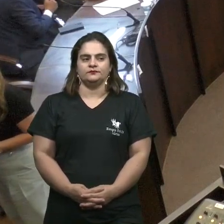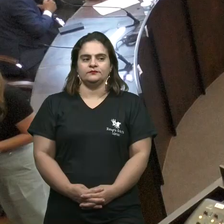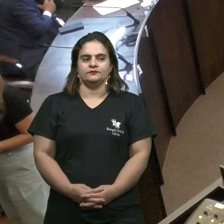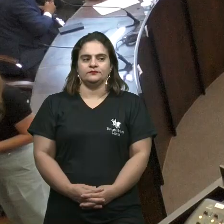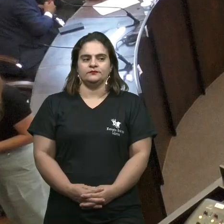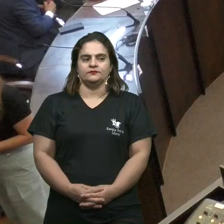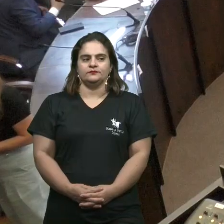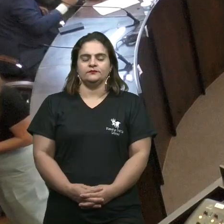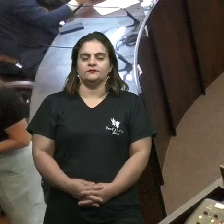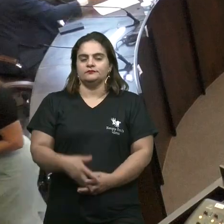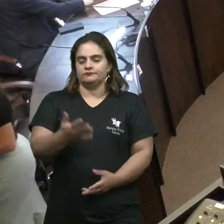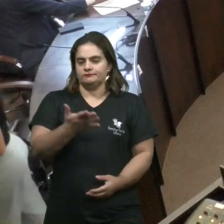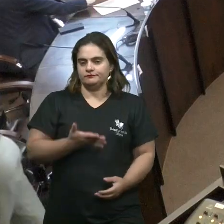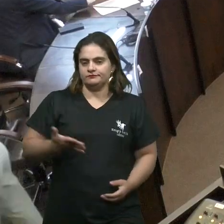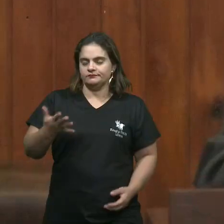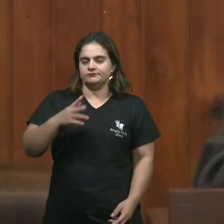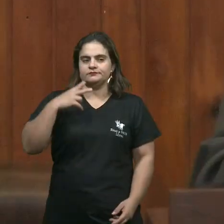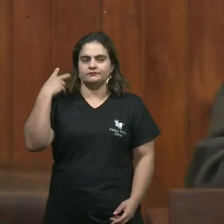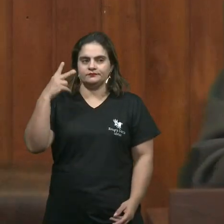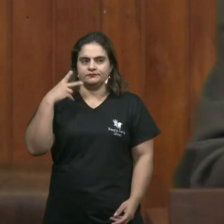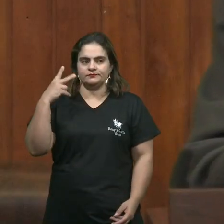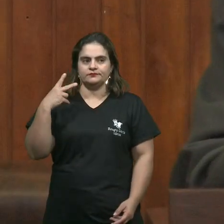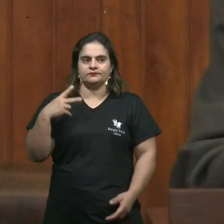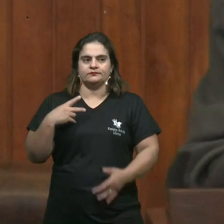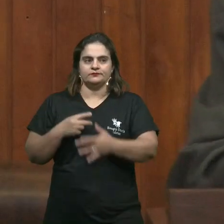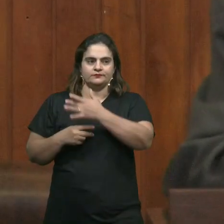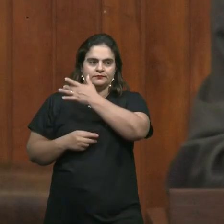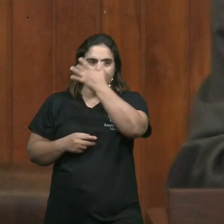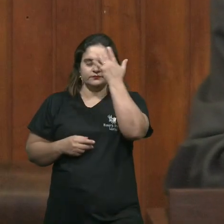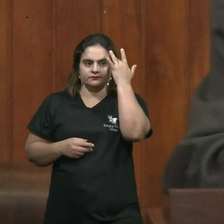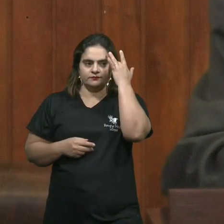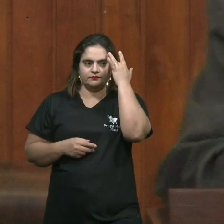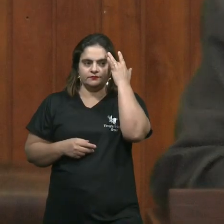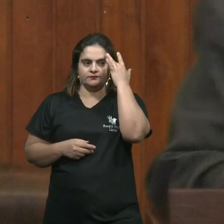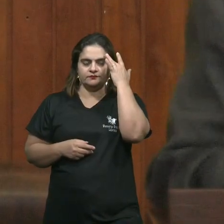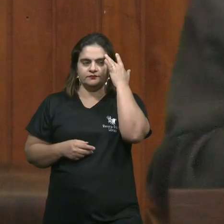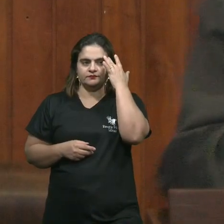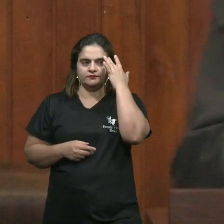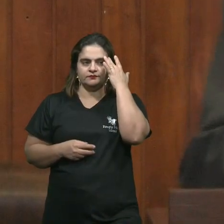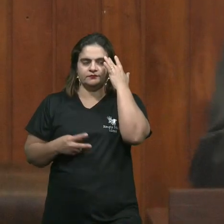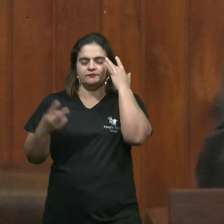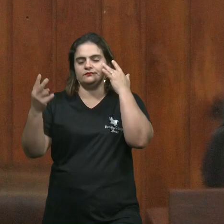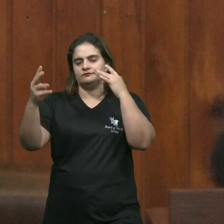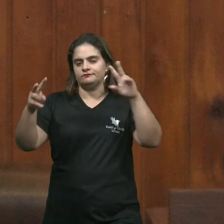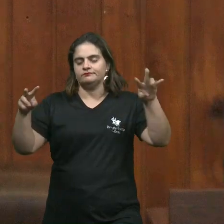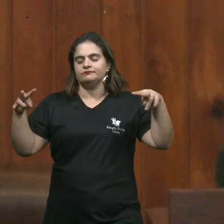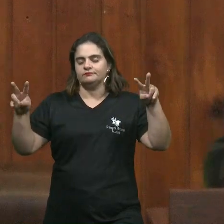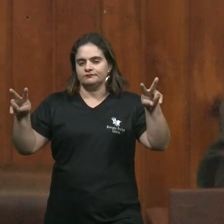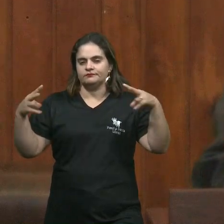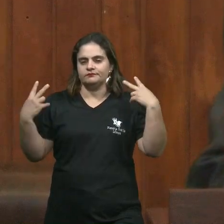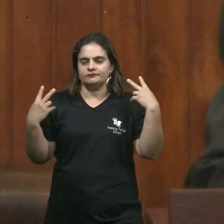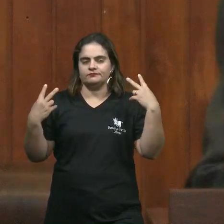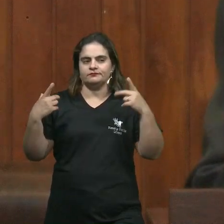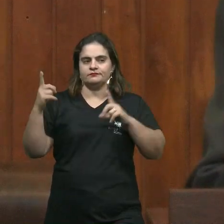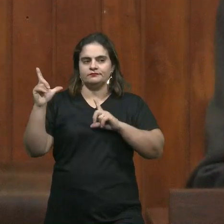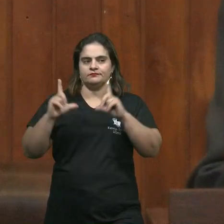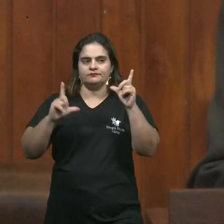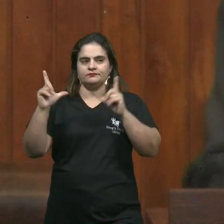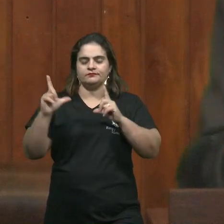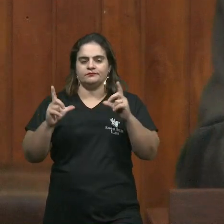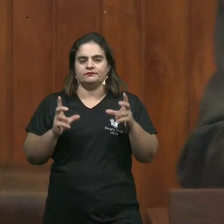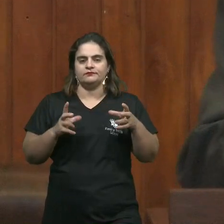Senhoras e senhores vereadores, comunidade aqui presente, população que assiste e acompanha os nossos